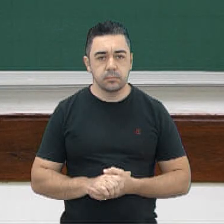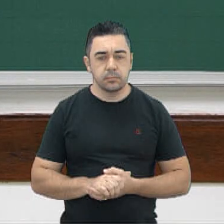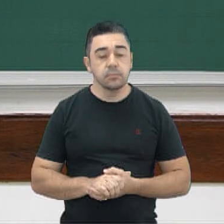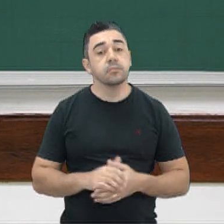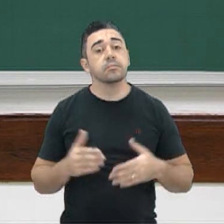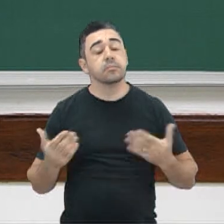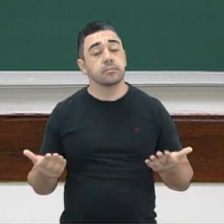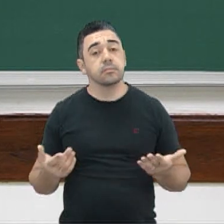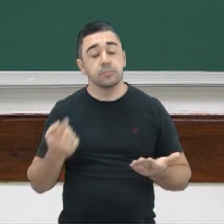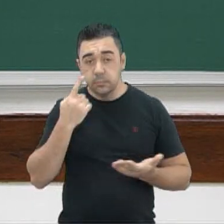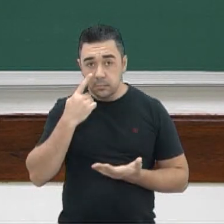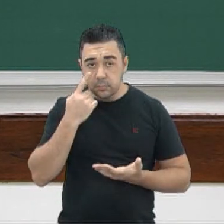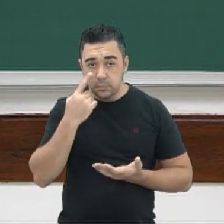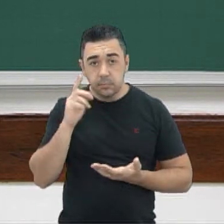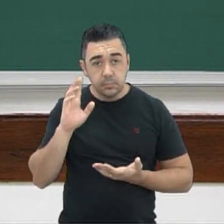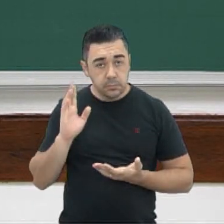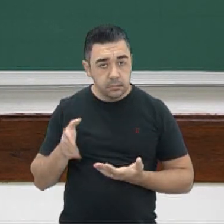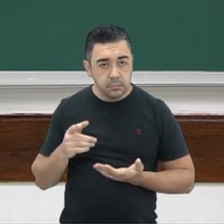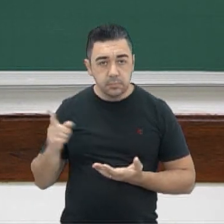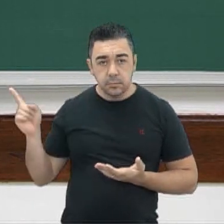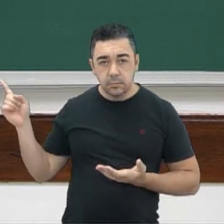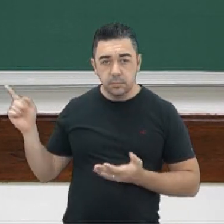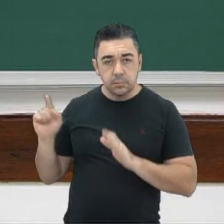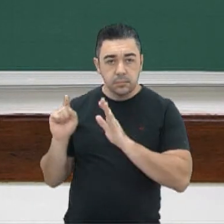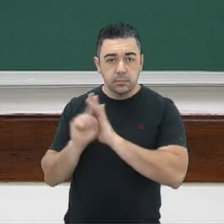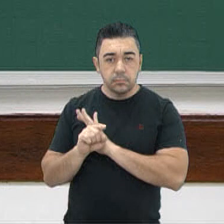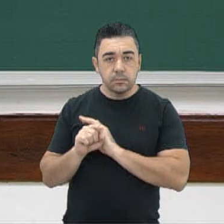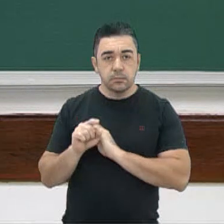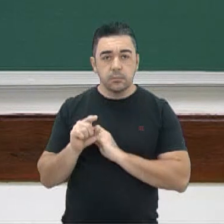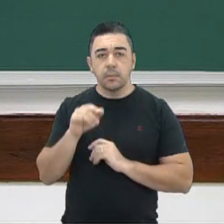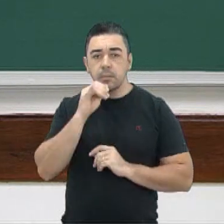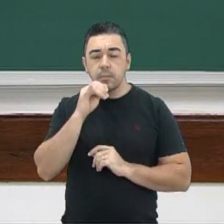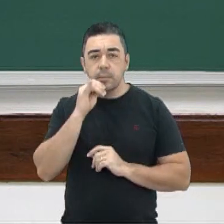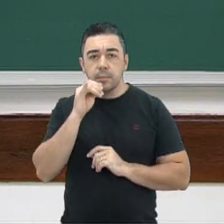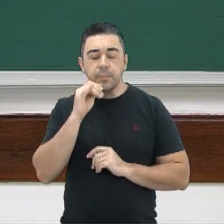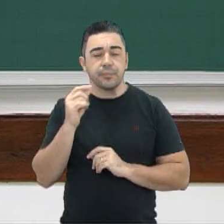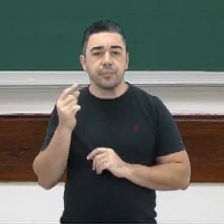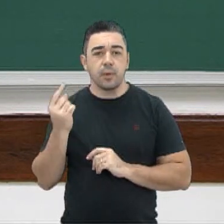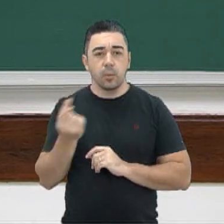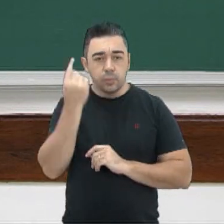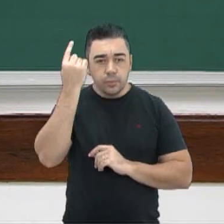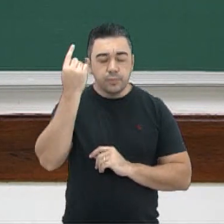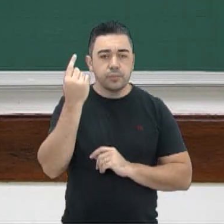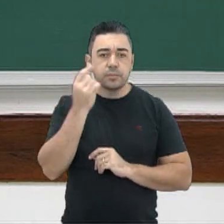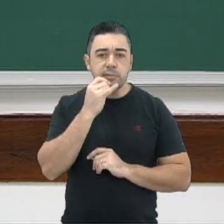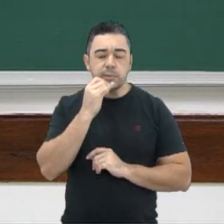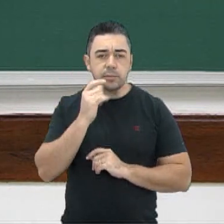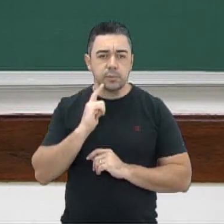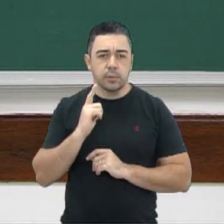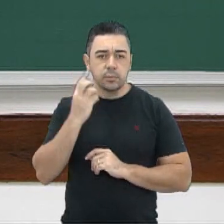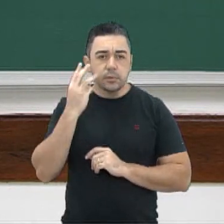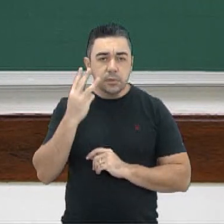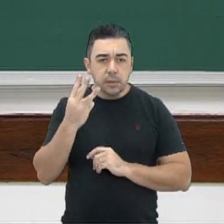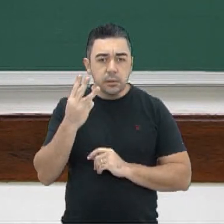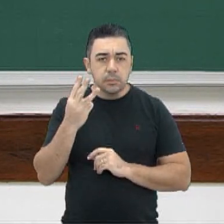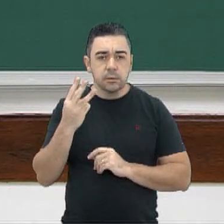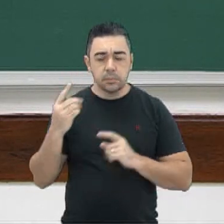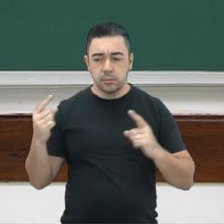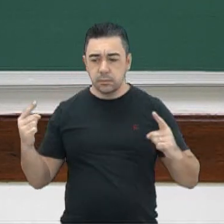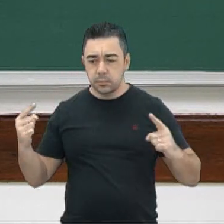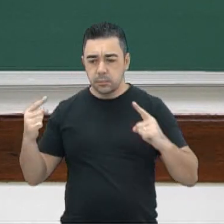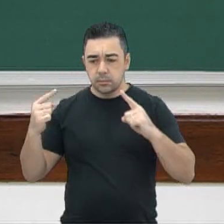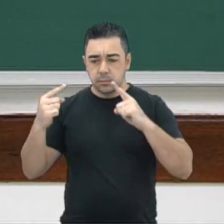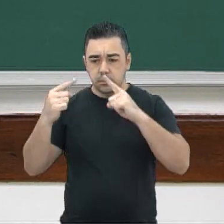O que nós vimos? A questão da altura do triângulo. Então, se eu tenho três alturas, eu vou ter um